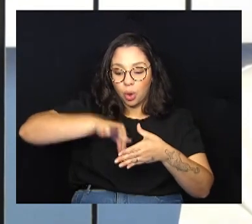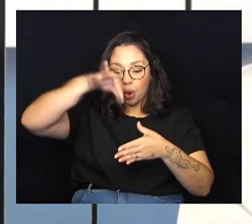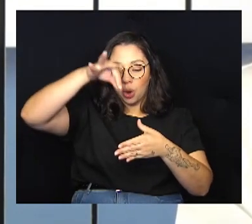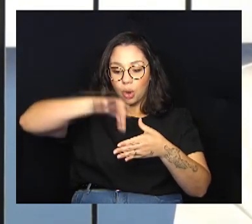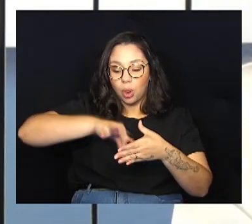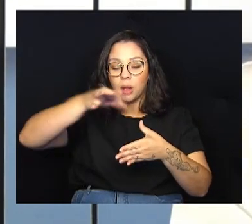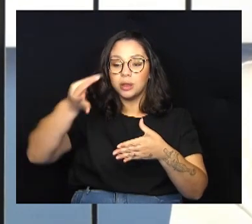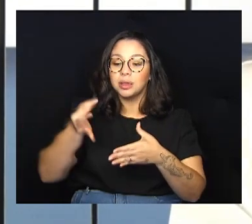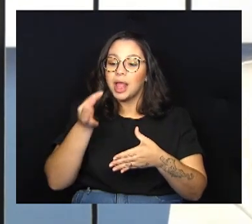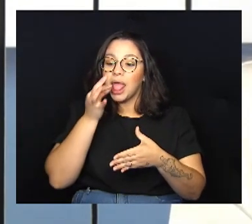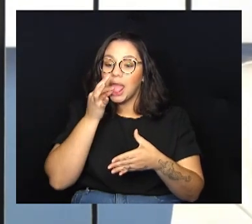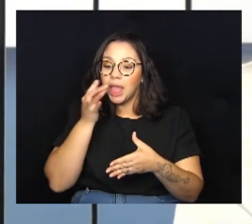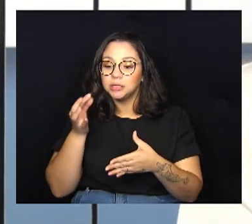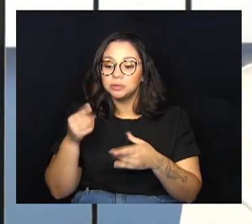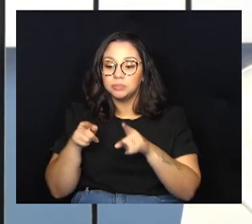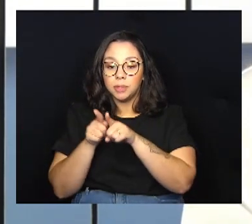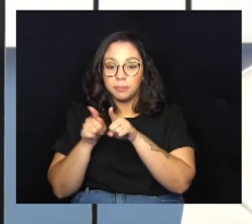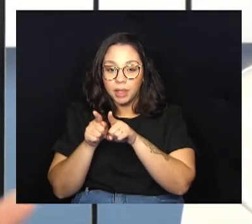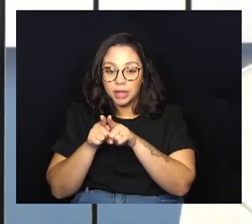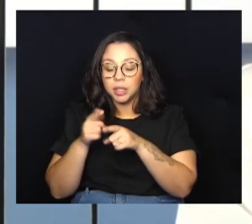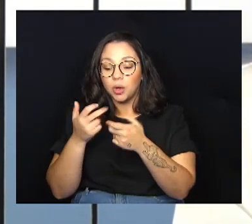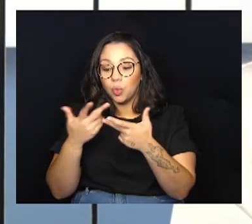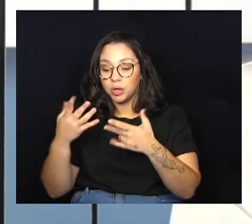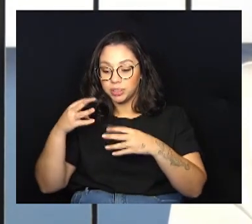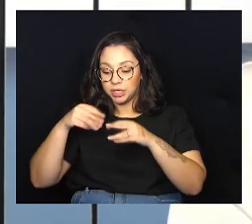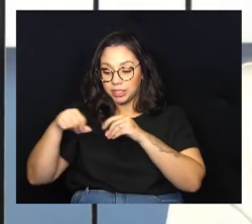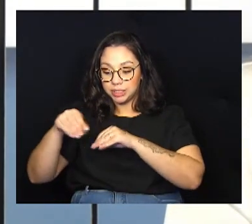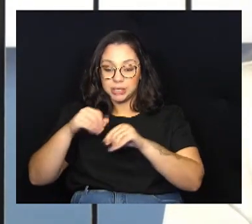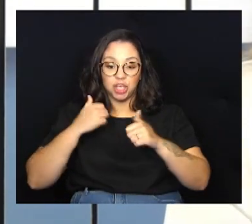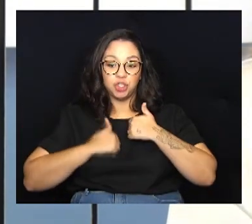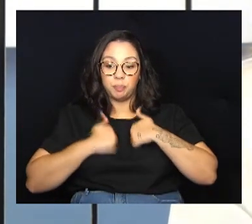do controle, possivelmente o serviço público de